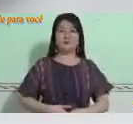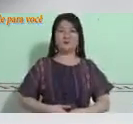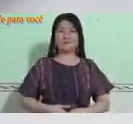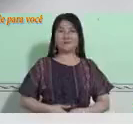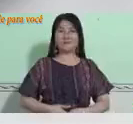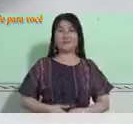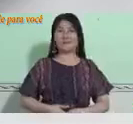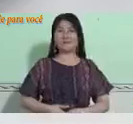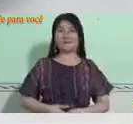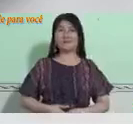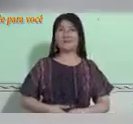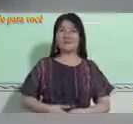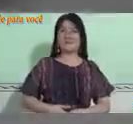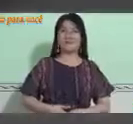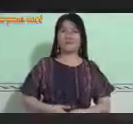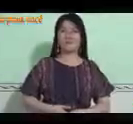crises.